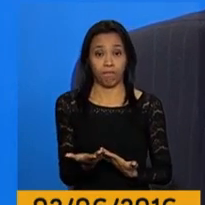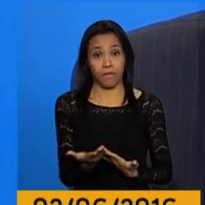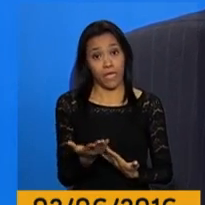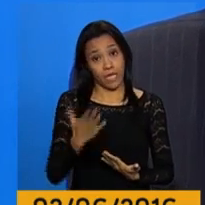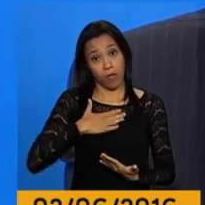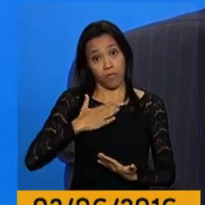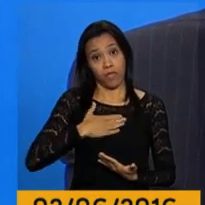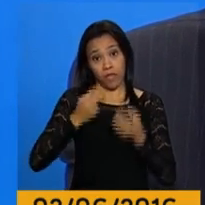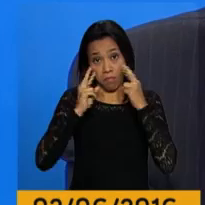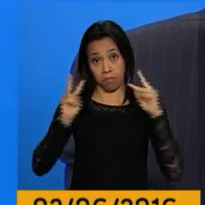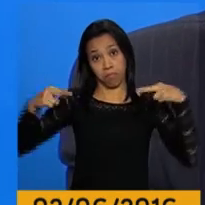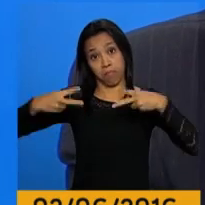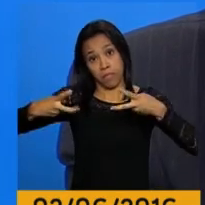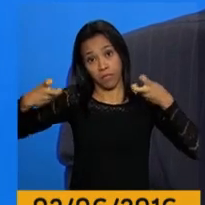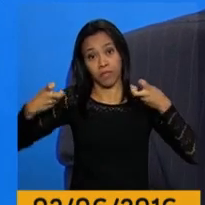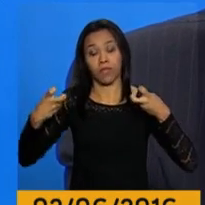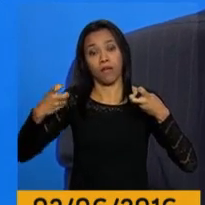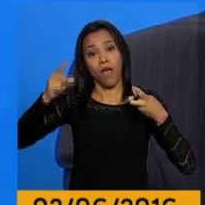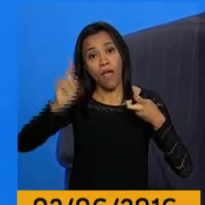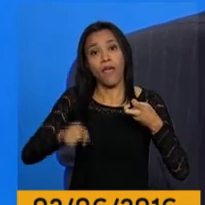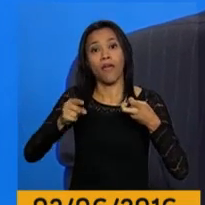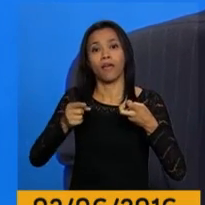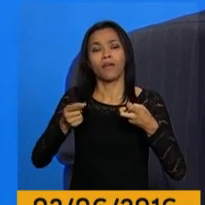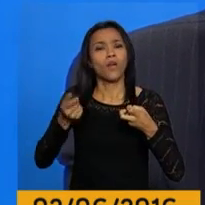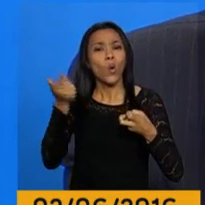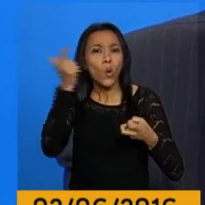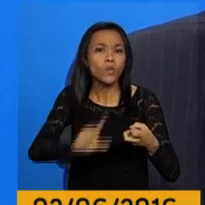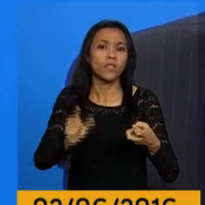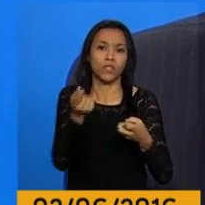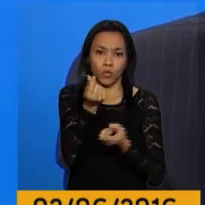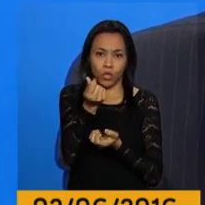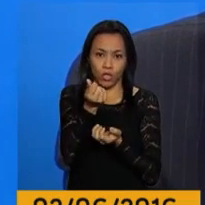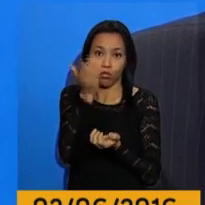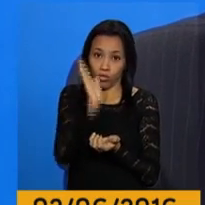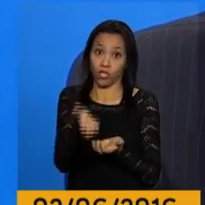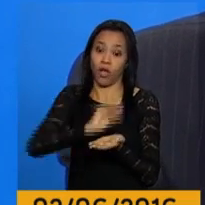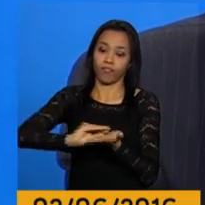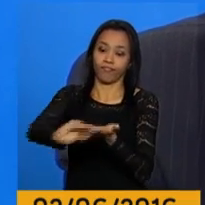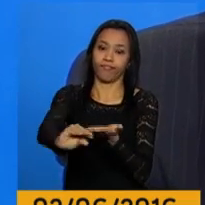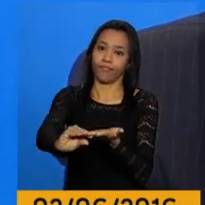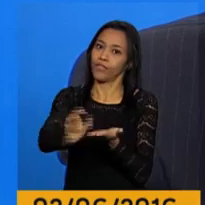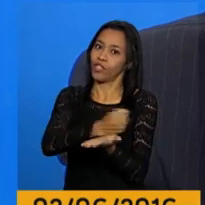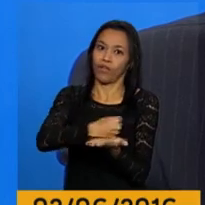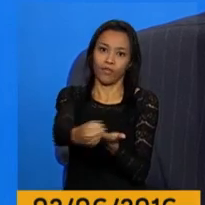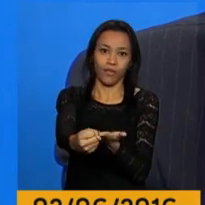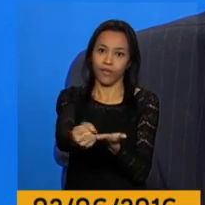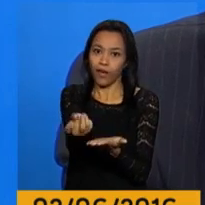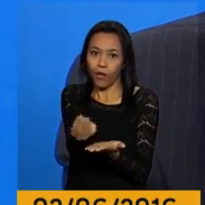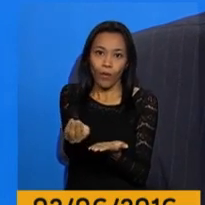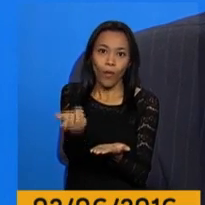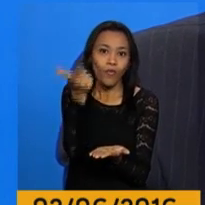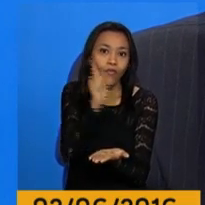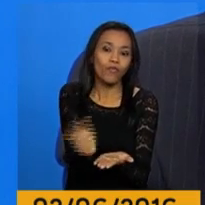na minha perspectiva, ao menos, é recuperar um capital já investido de grande parte de origem do orçamento